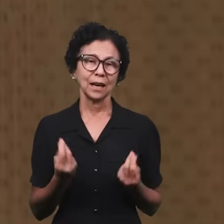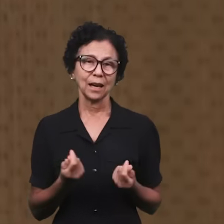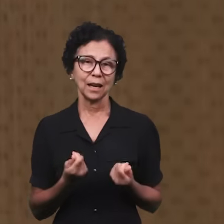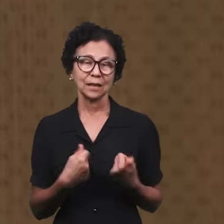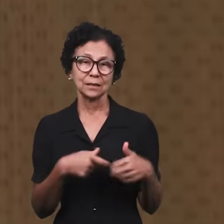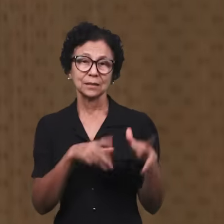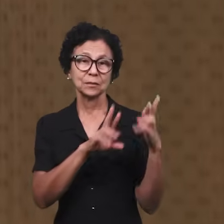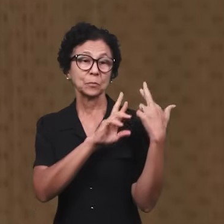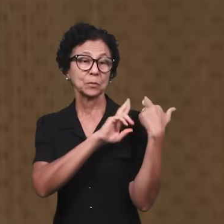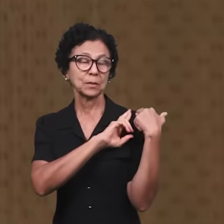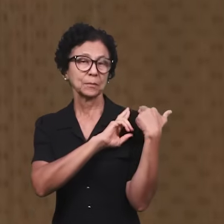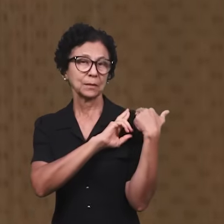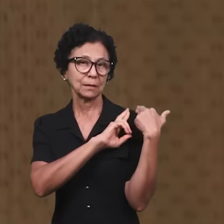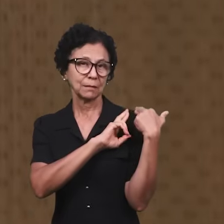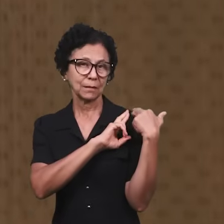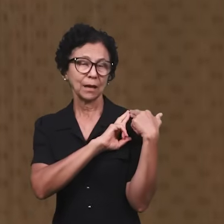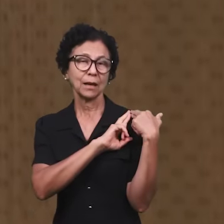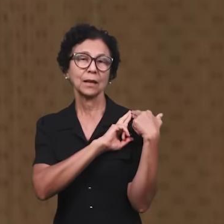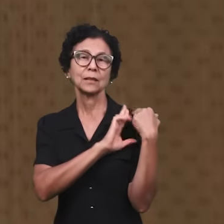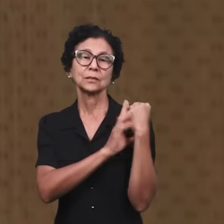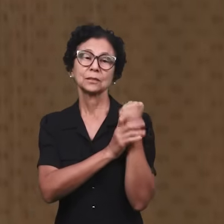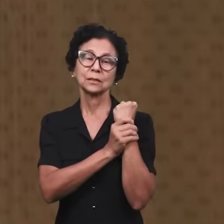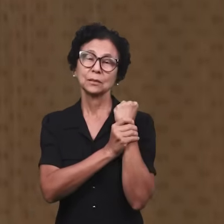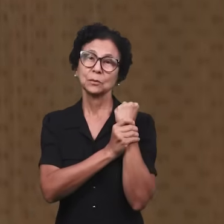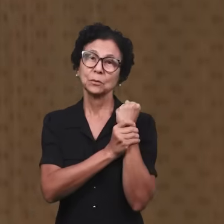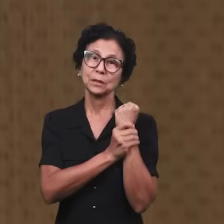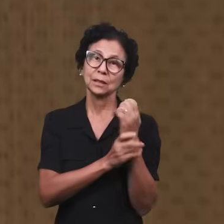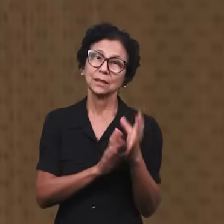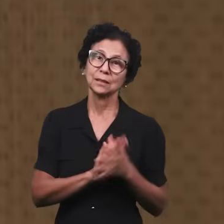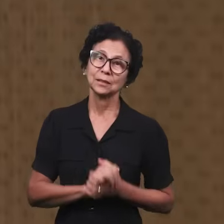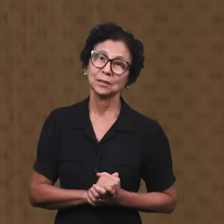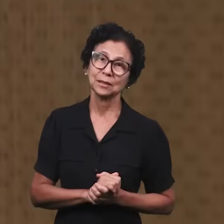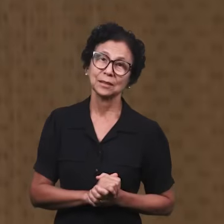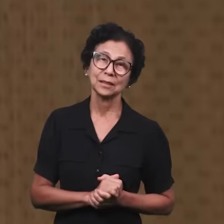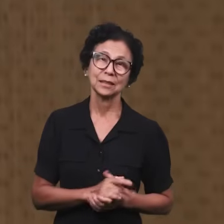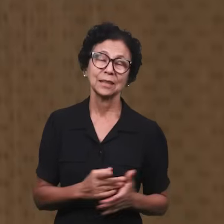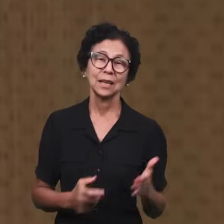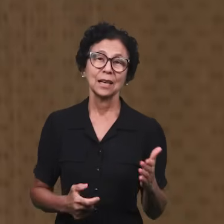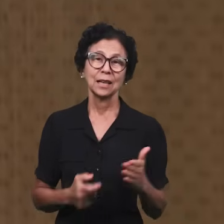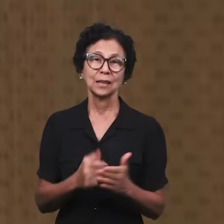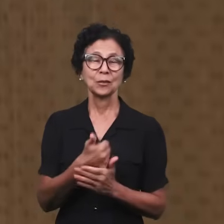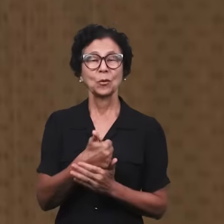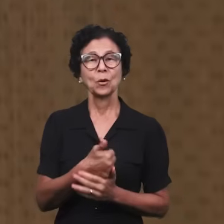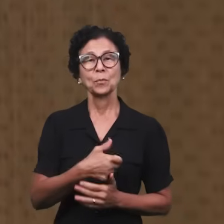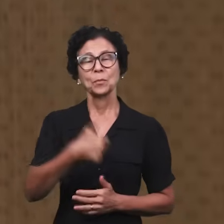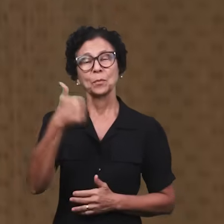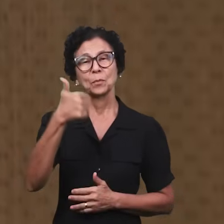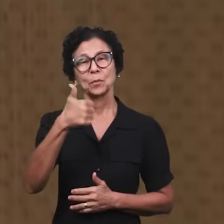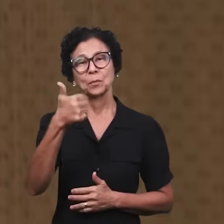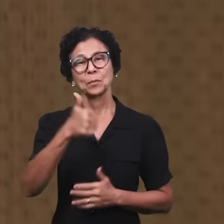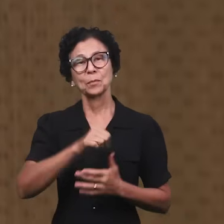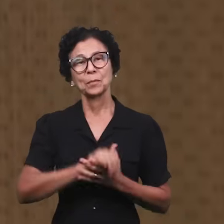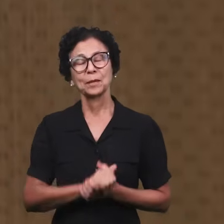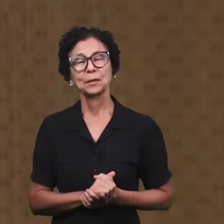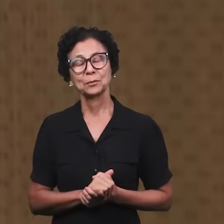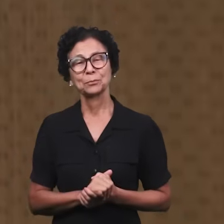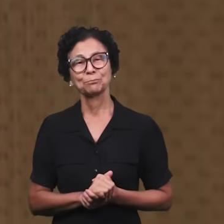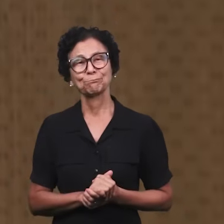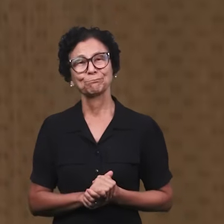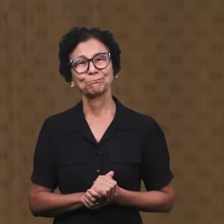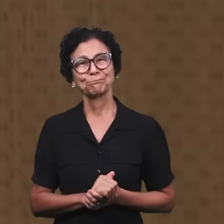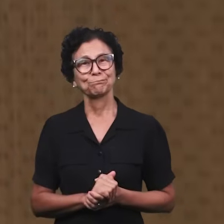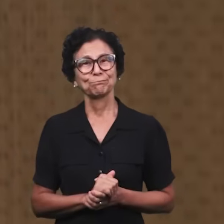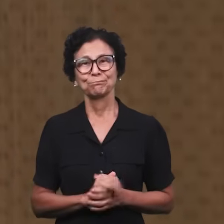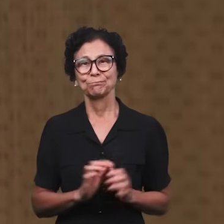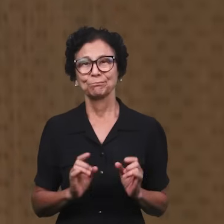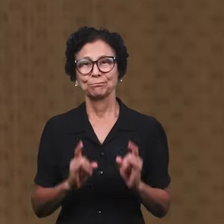das responsabilidades, das seguranças, que é o meu primeiro imóvel. Nada mais, nada menos que o pastor Juliano para estar respondendo aqui as